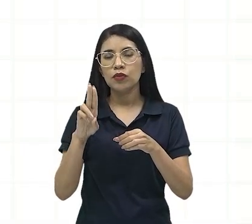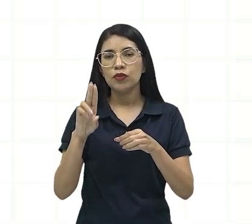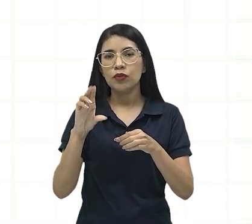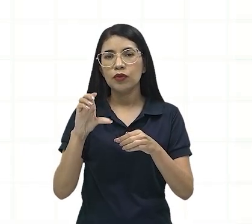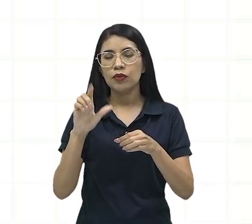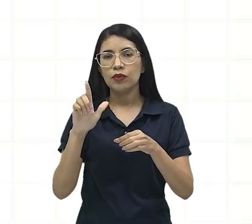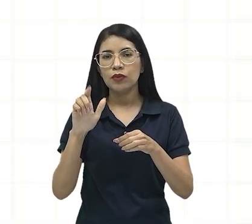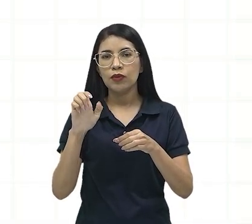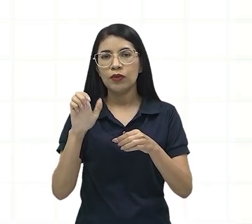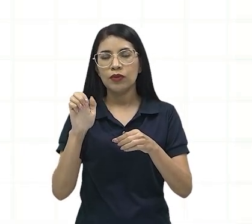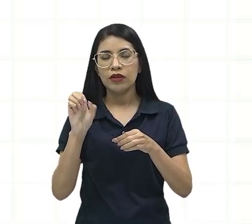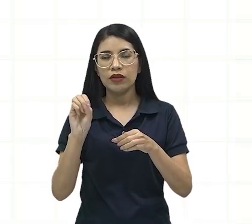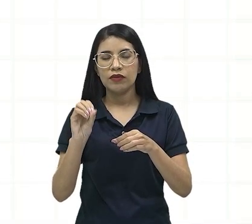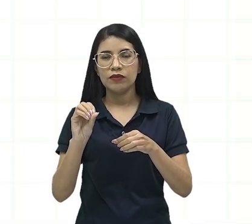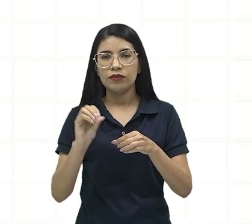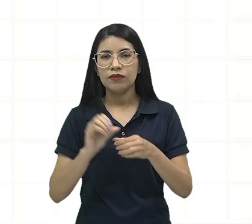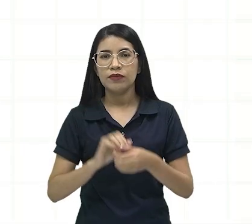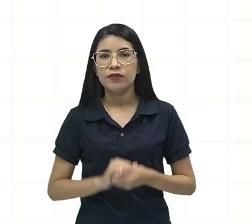ter